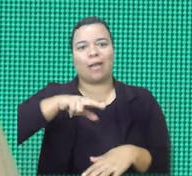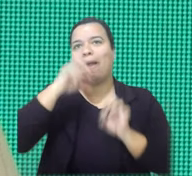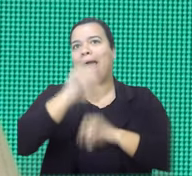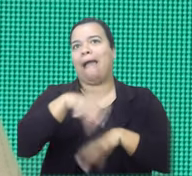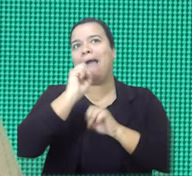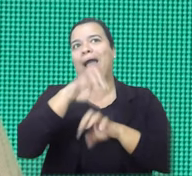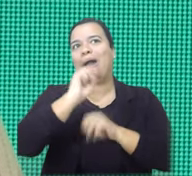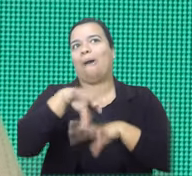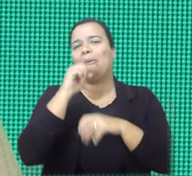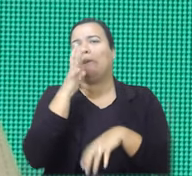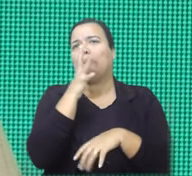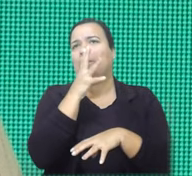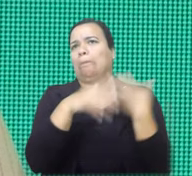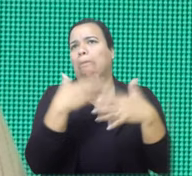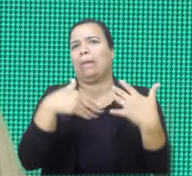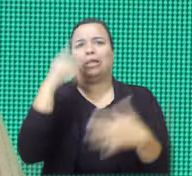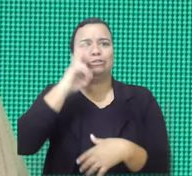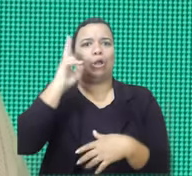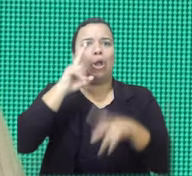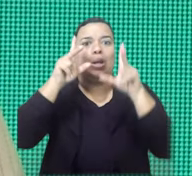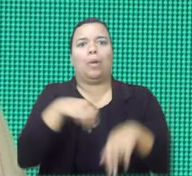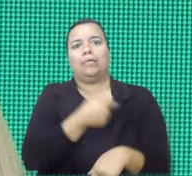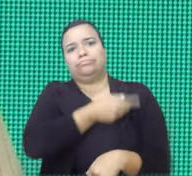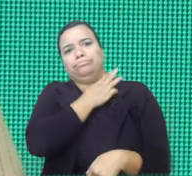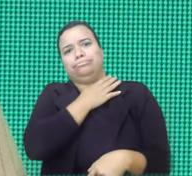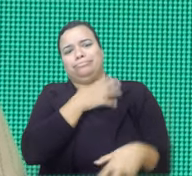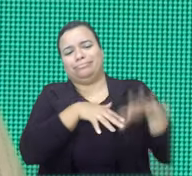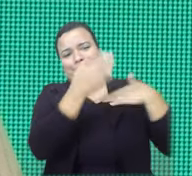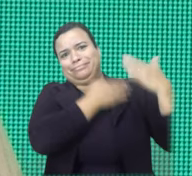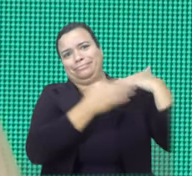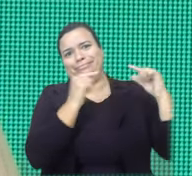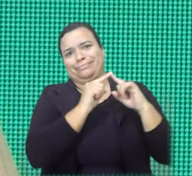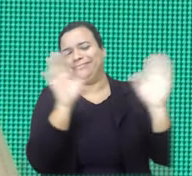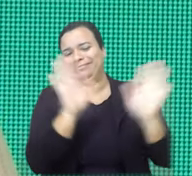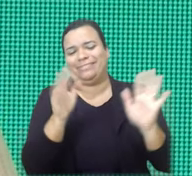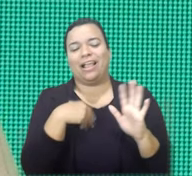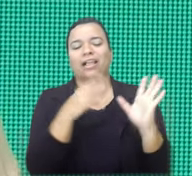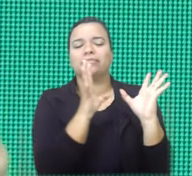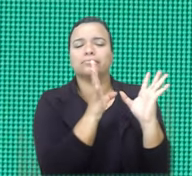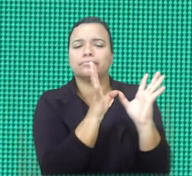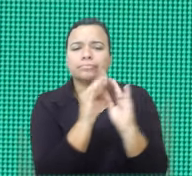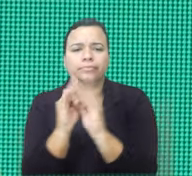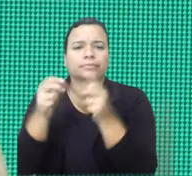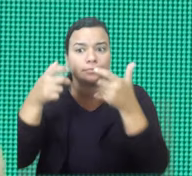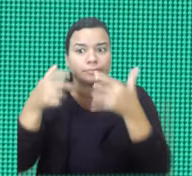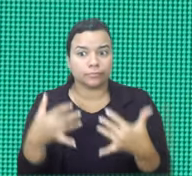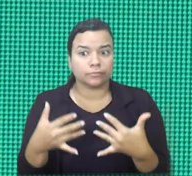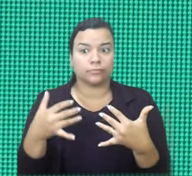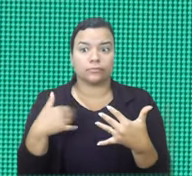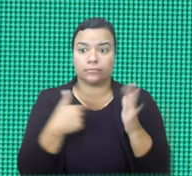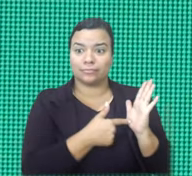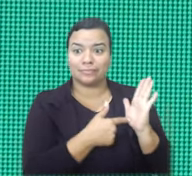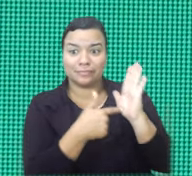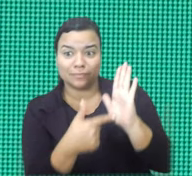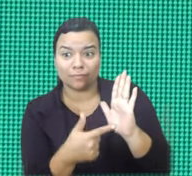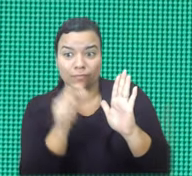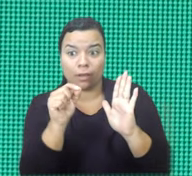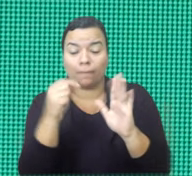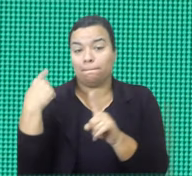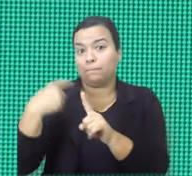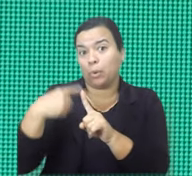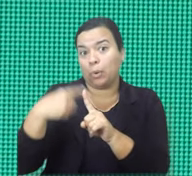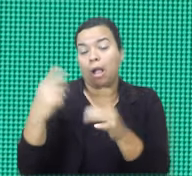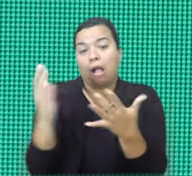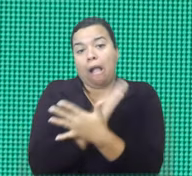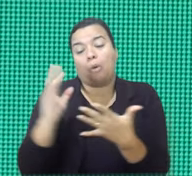de história que você tinha lá no ensino médio vai ser mesmo uma formação uma conjuntura na qual eu vou te mostrar porque algumas